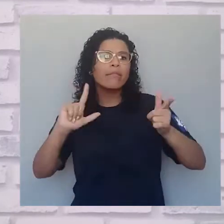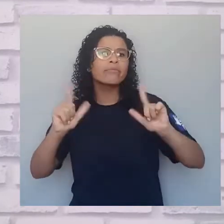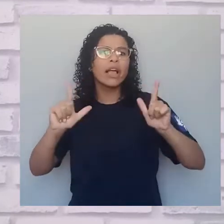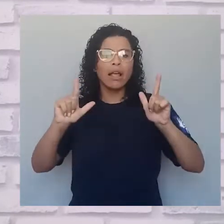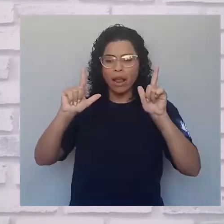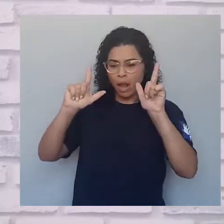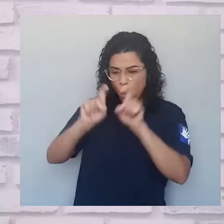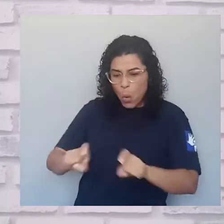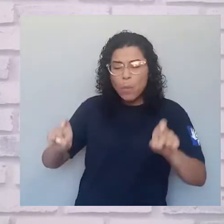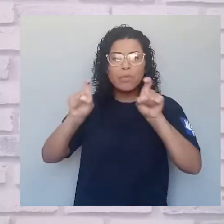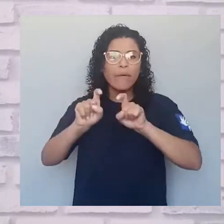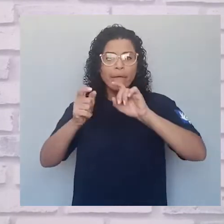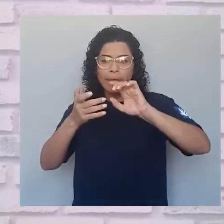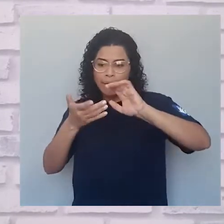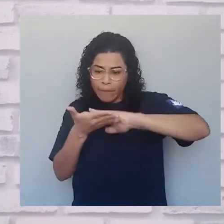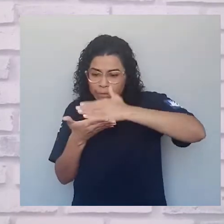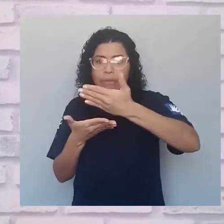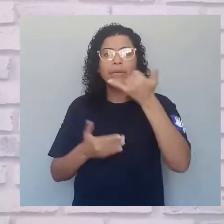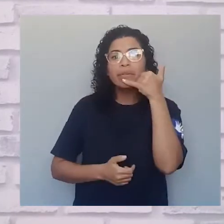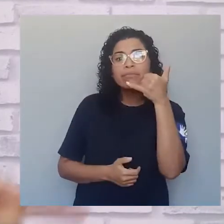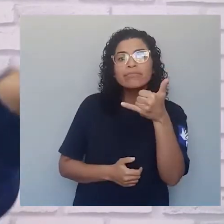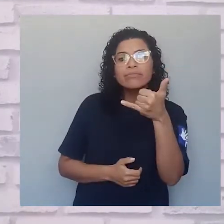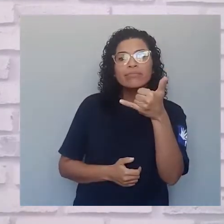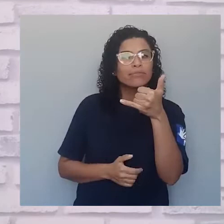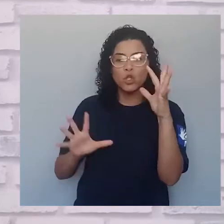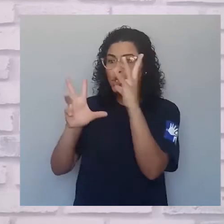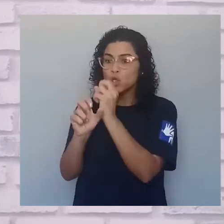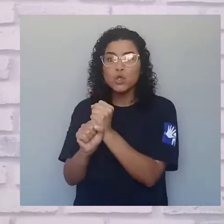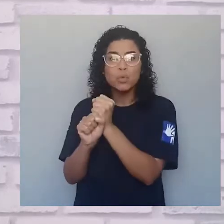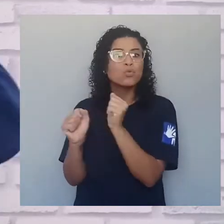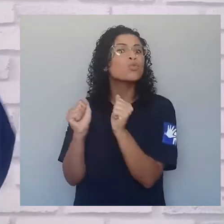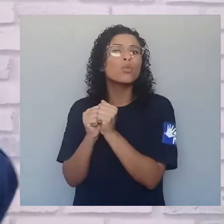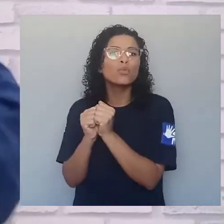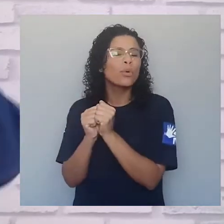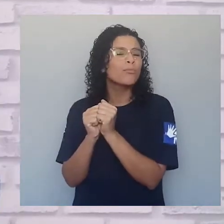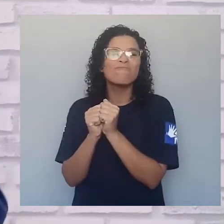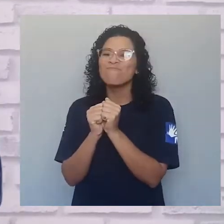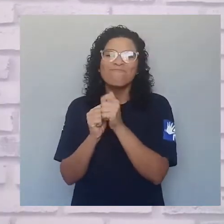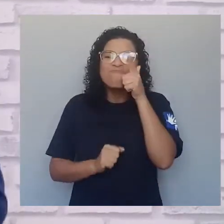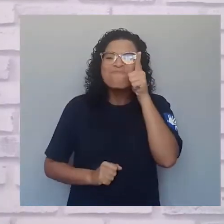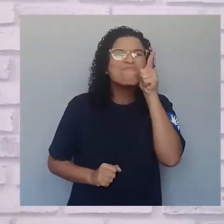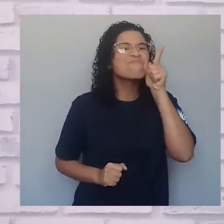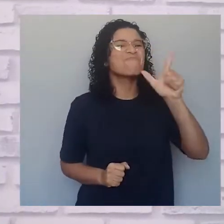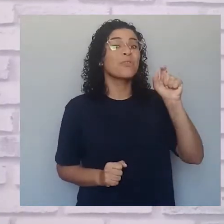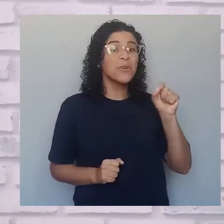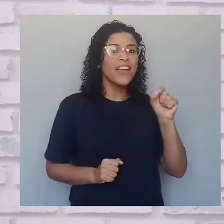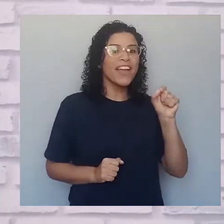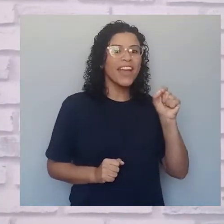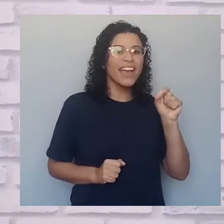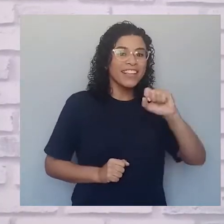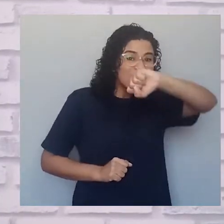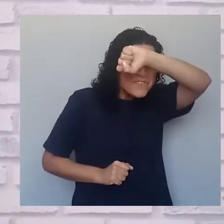televisão, computador, notebook e celular, elas todas juntas não ganham de